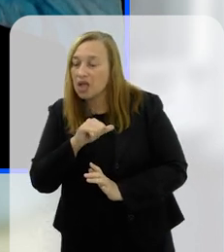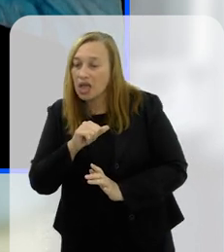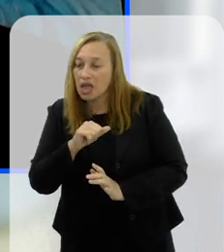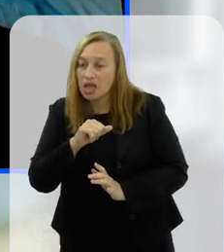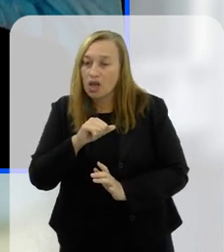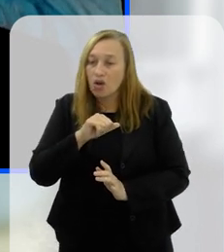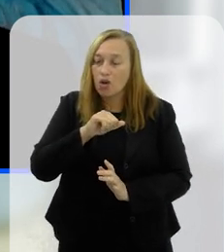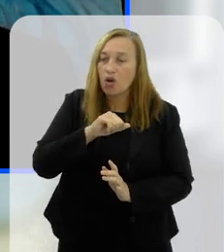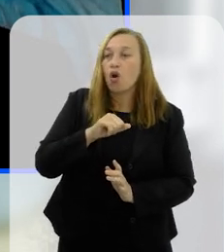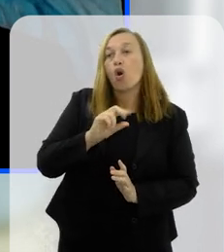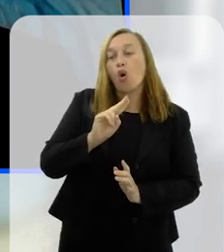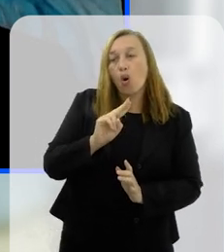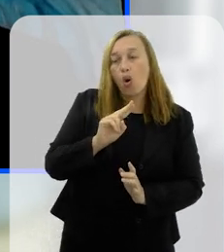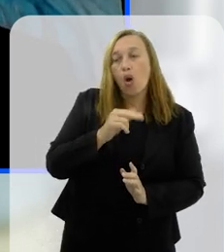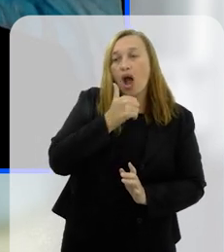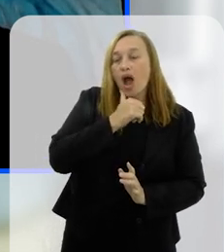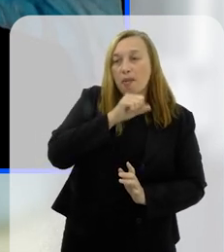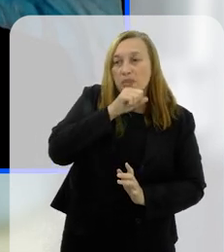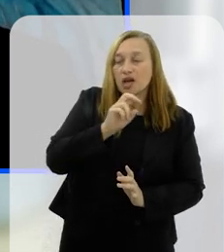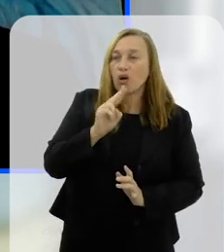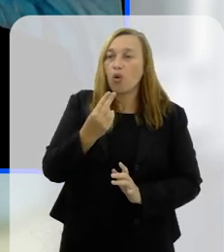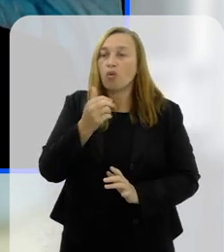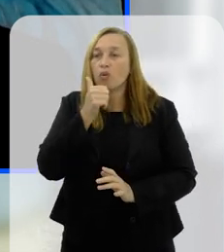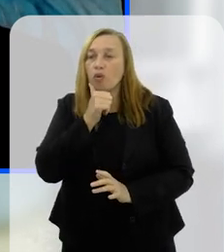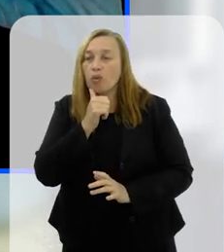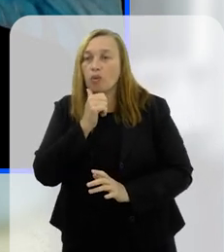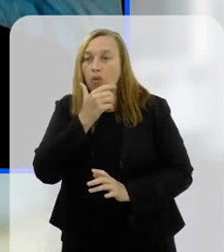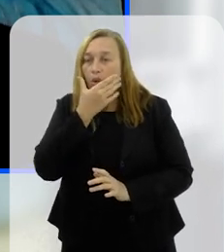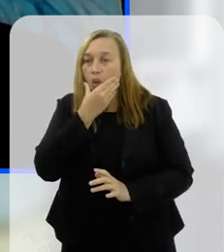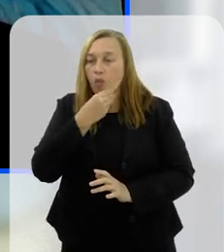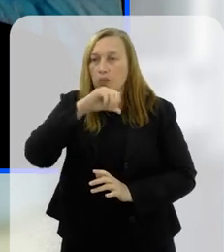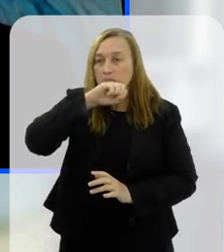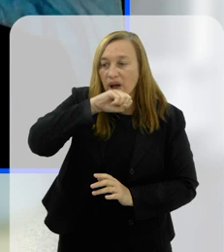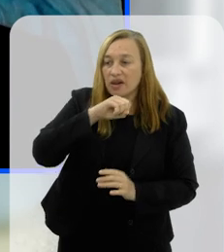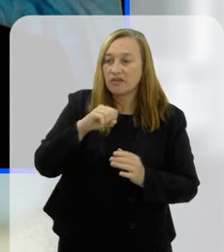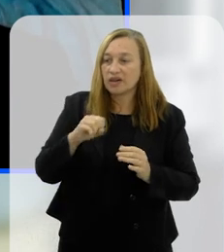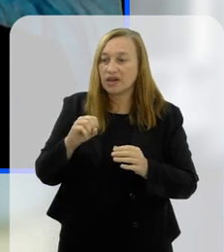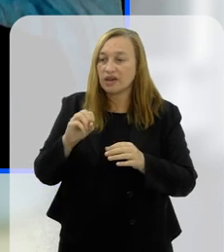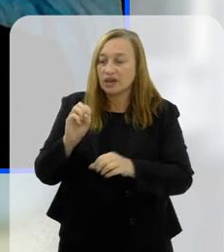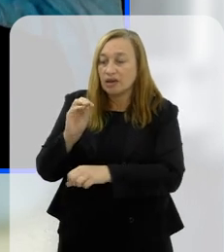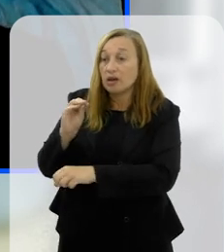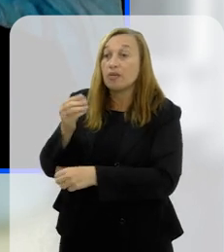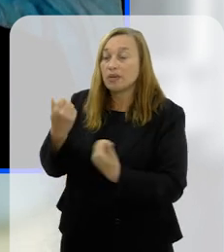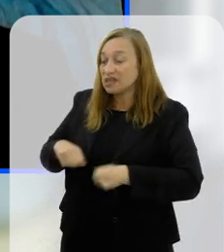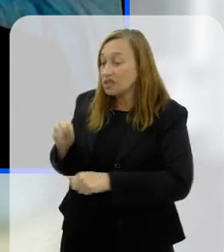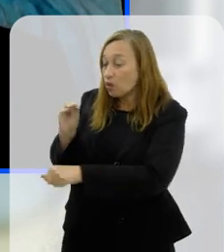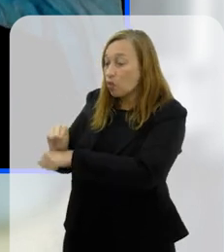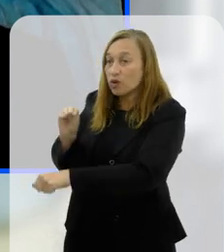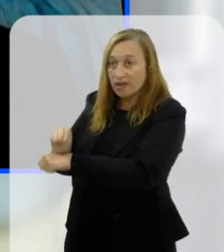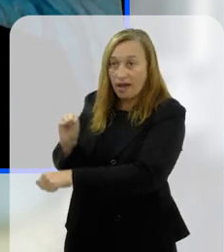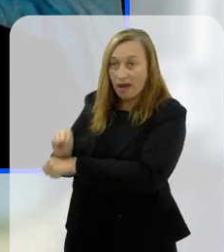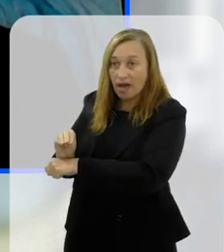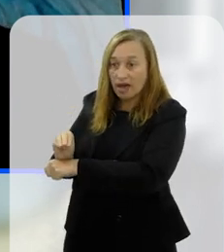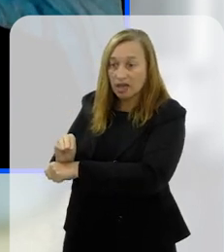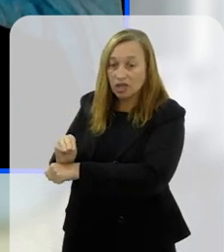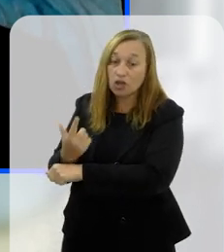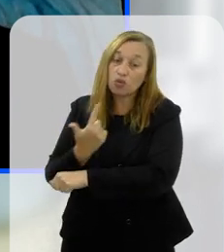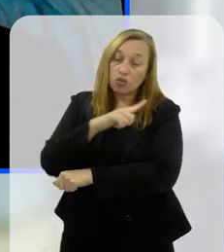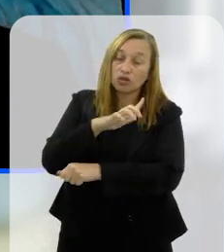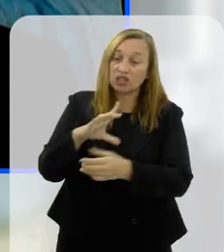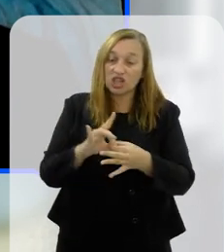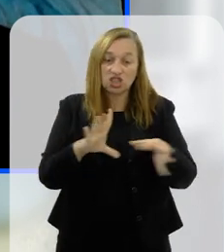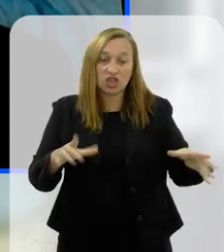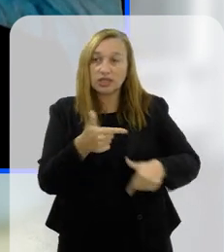mulher tem que deixar de trabalhar para poder cuidar dessa pessoa então você tem uma diminuição na renda